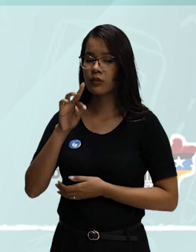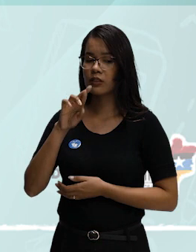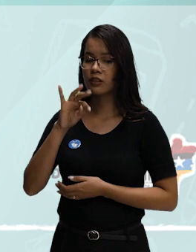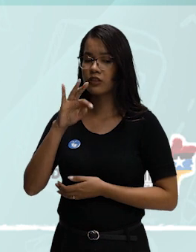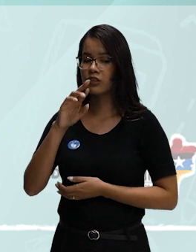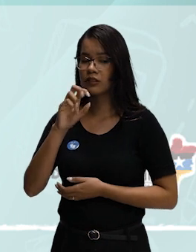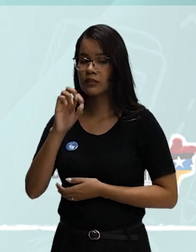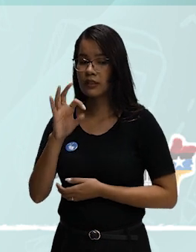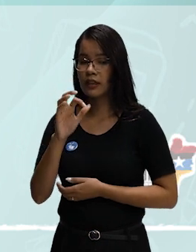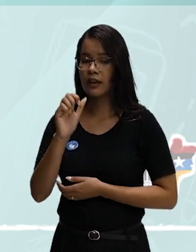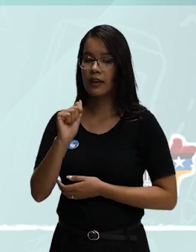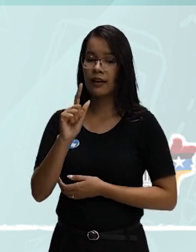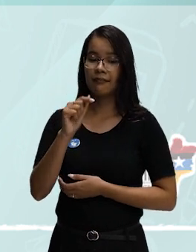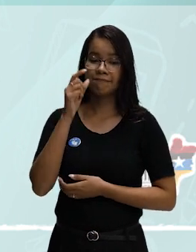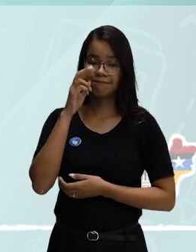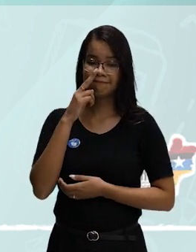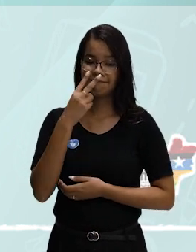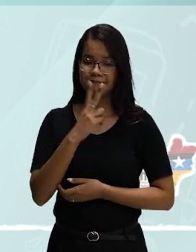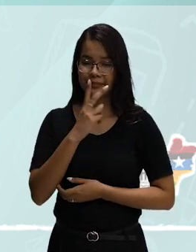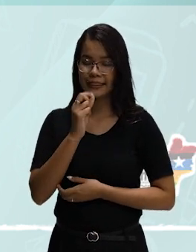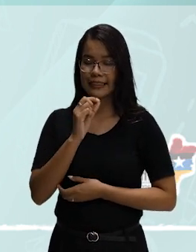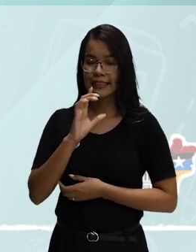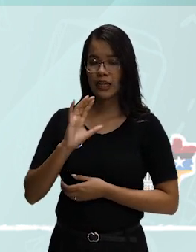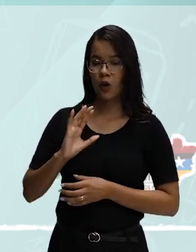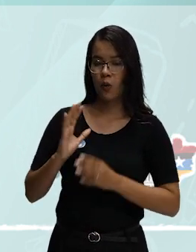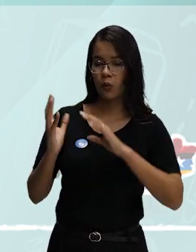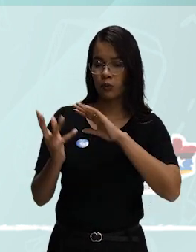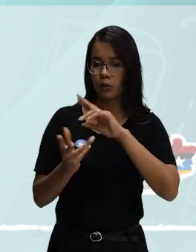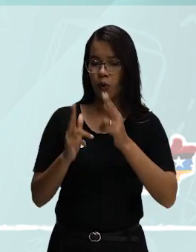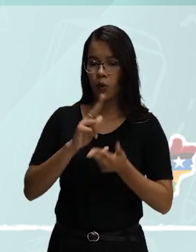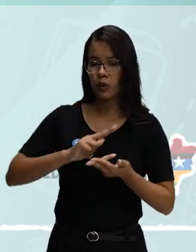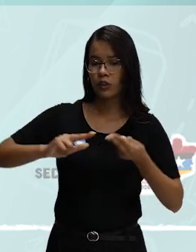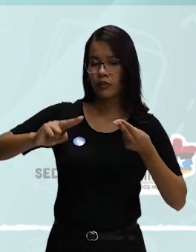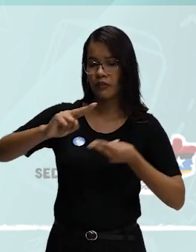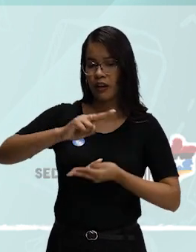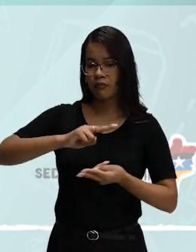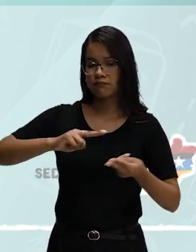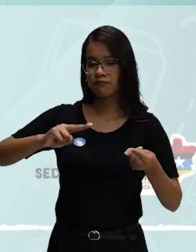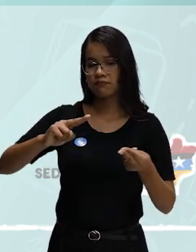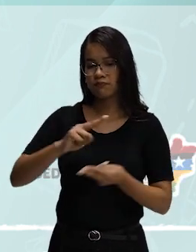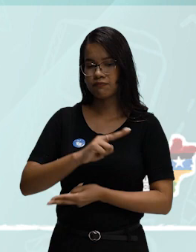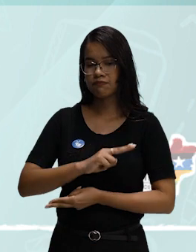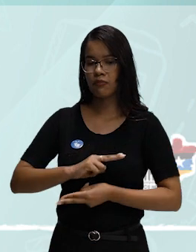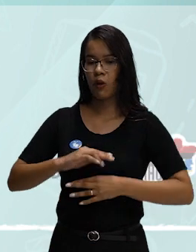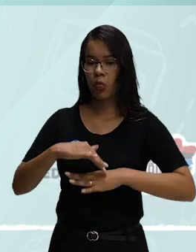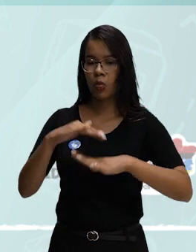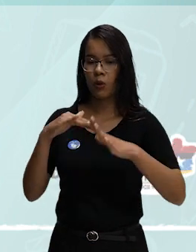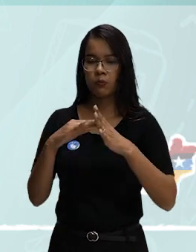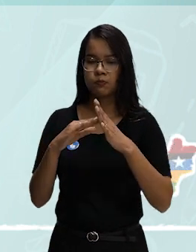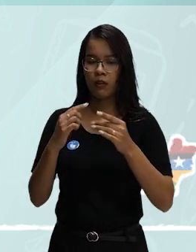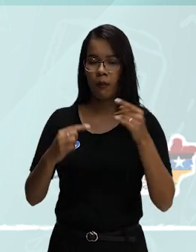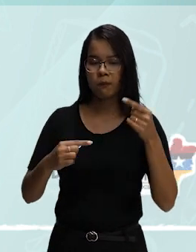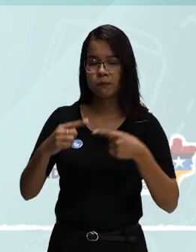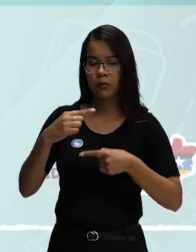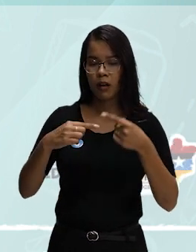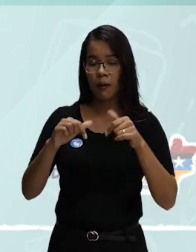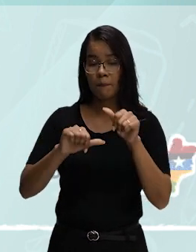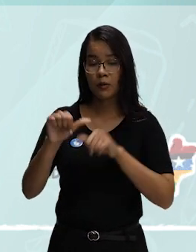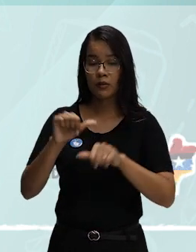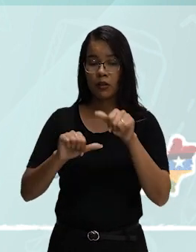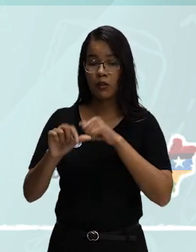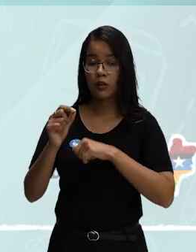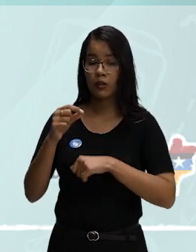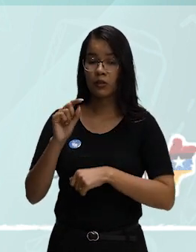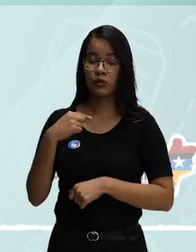que a harmonia do universo sofra completa alteração ou que o nosso cérebro esteja em pane por virtude